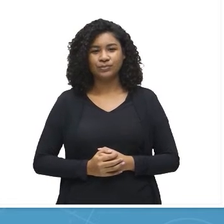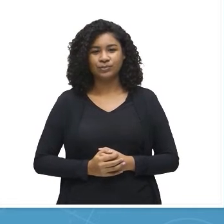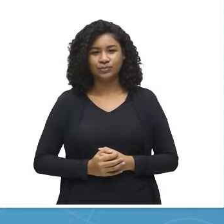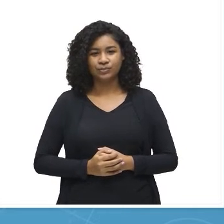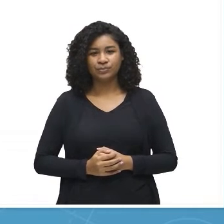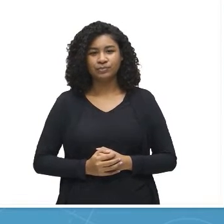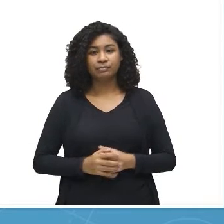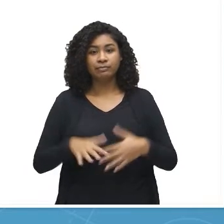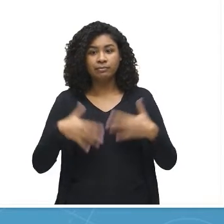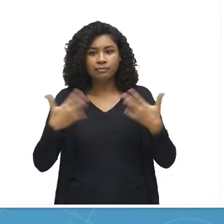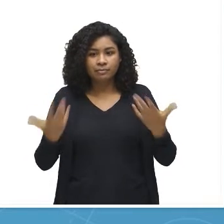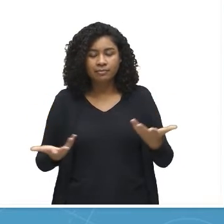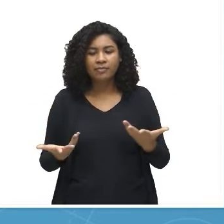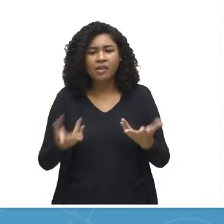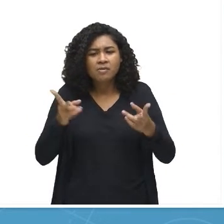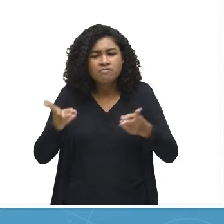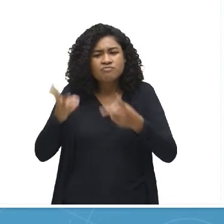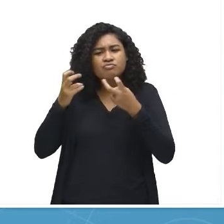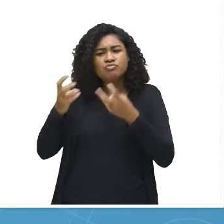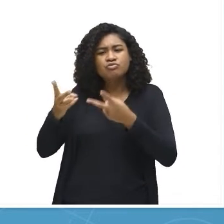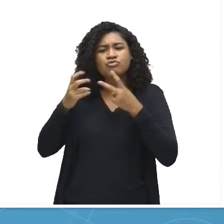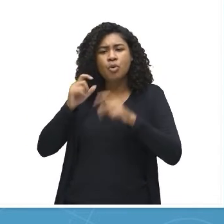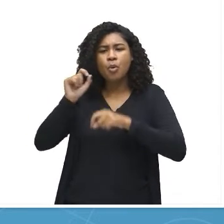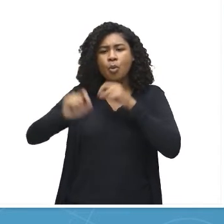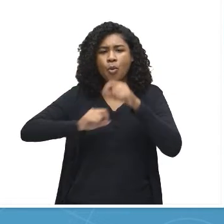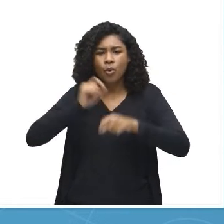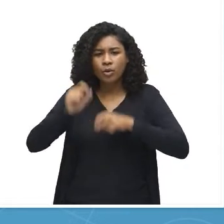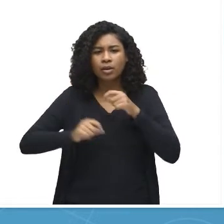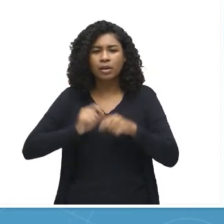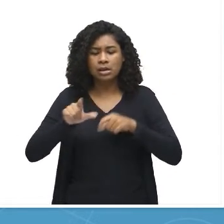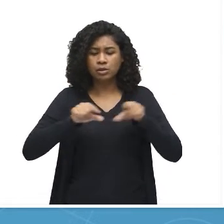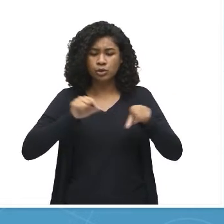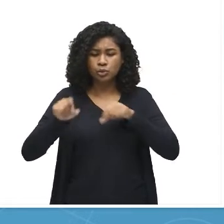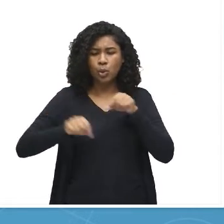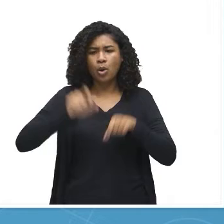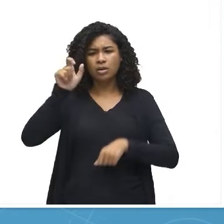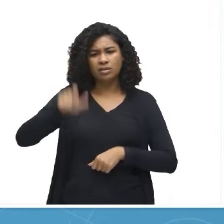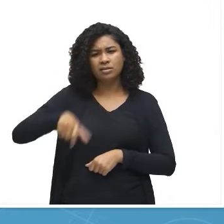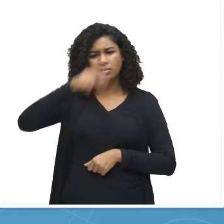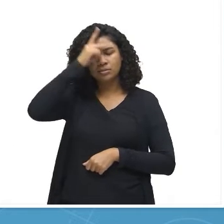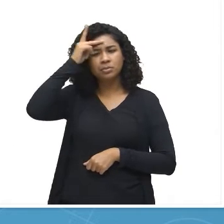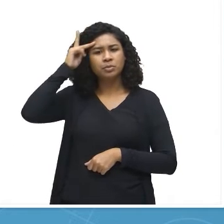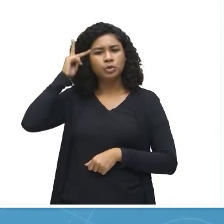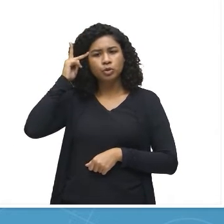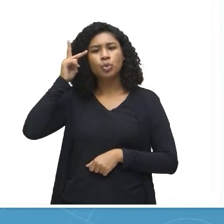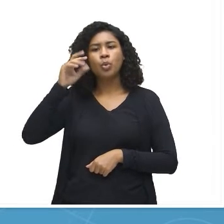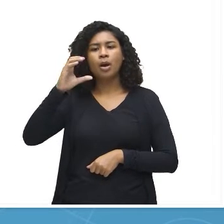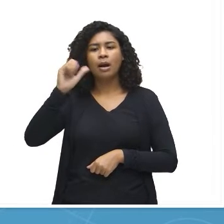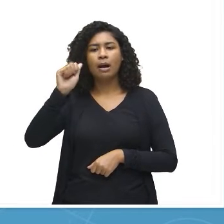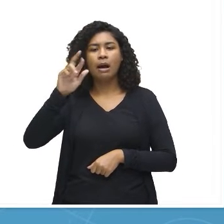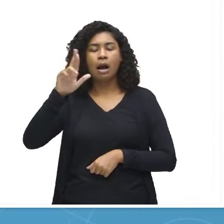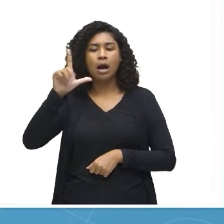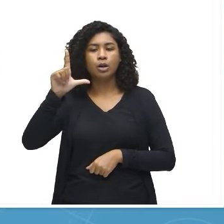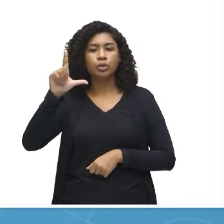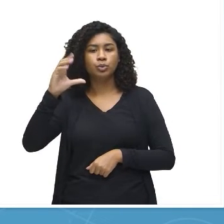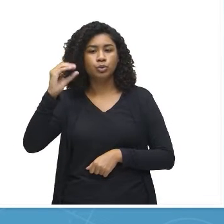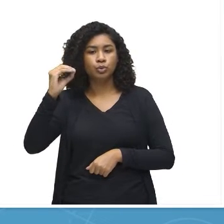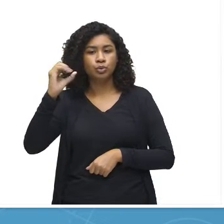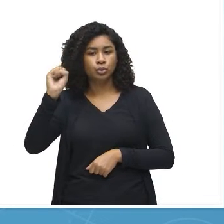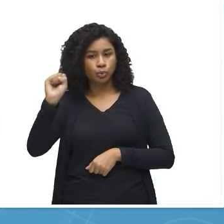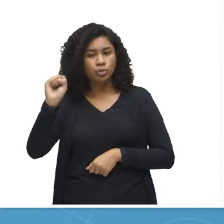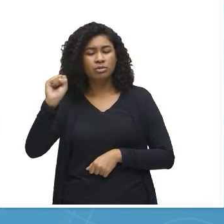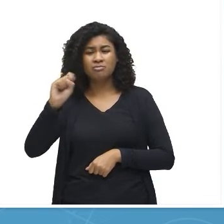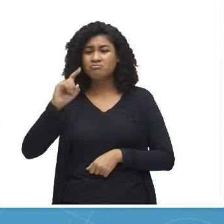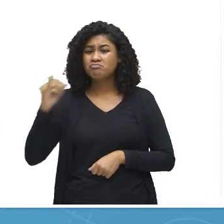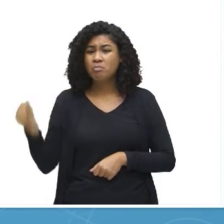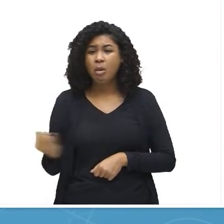carolíngia, e a gente vai vendo que as atitudes, principalmente as atitudes ali do Carlos Magno, elas vão ser fundamentais